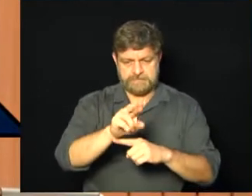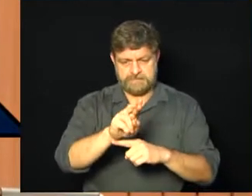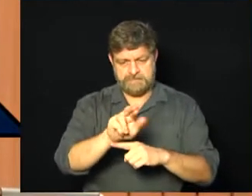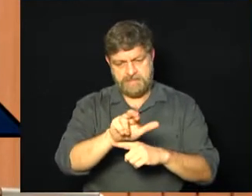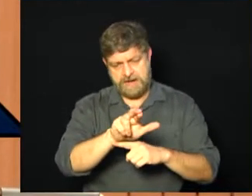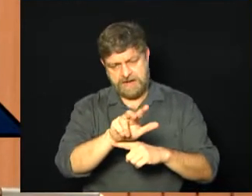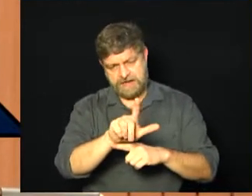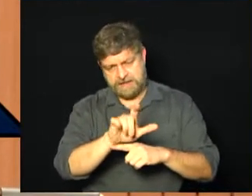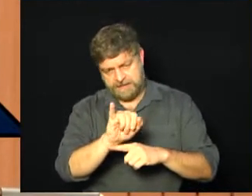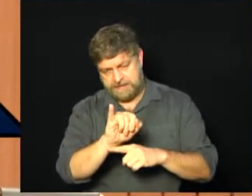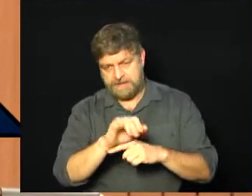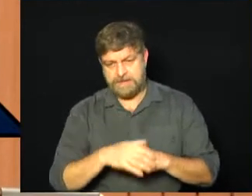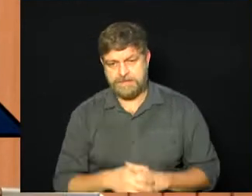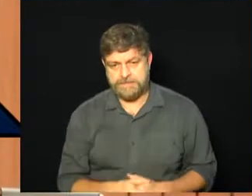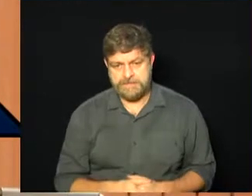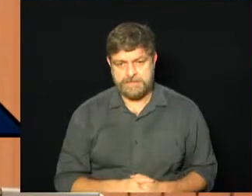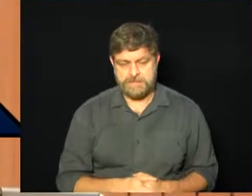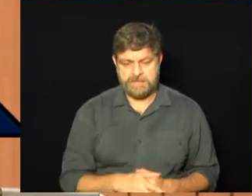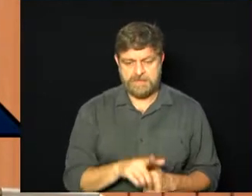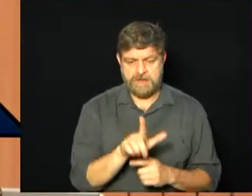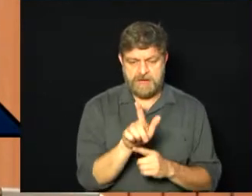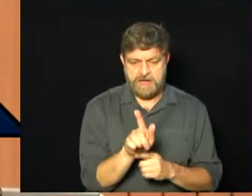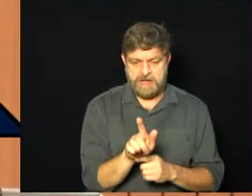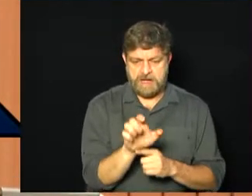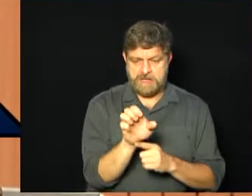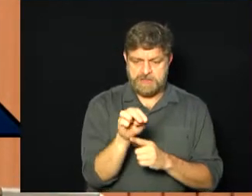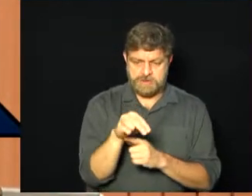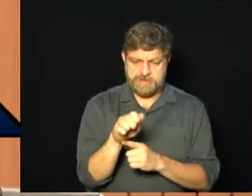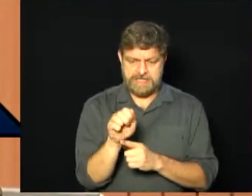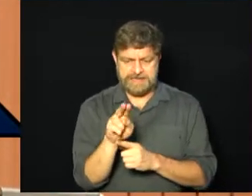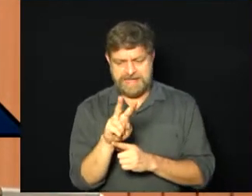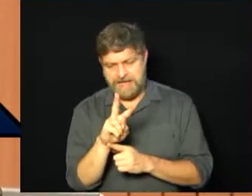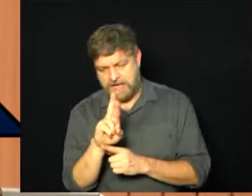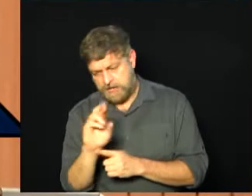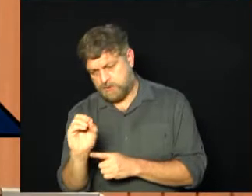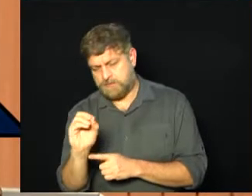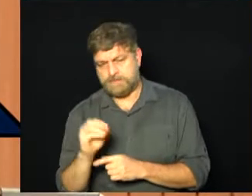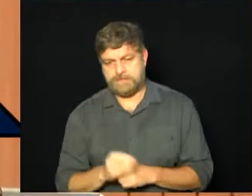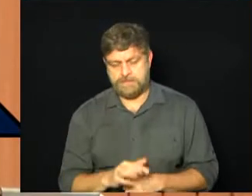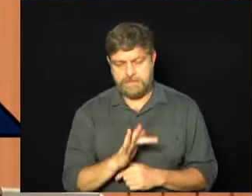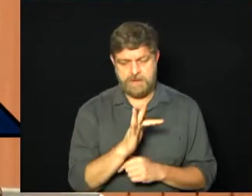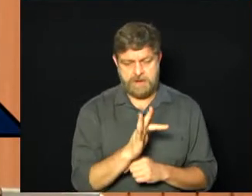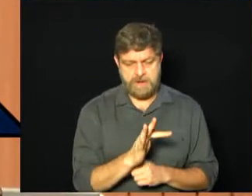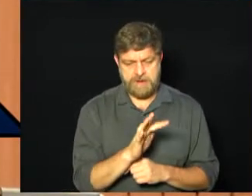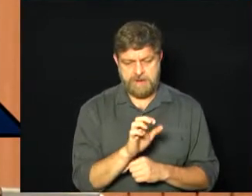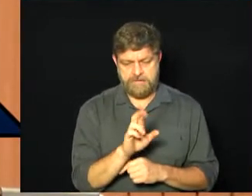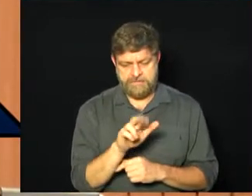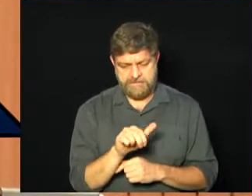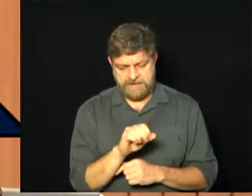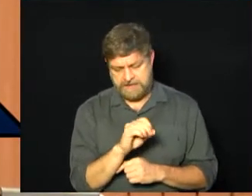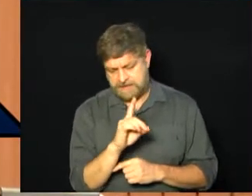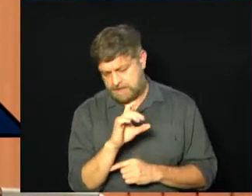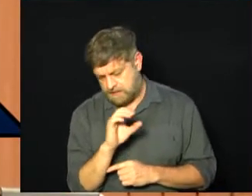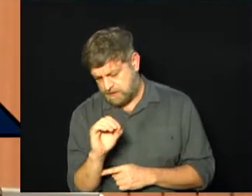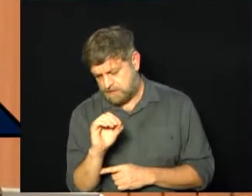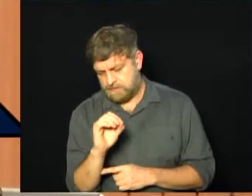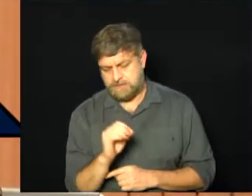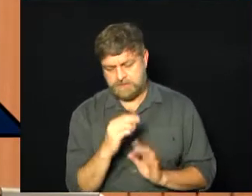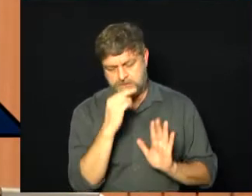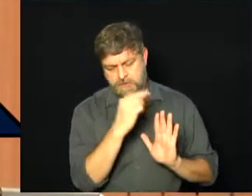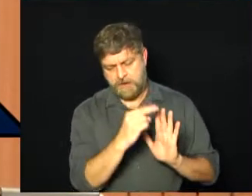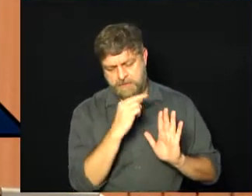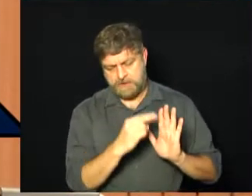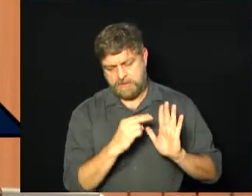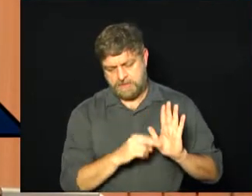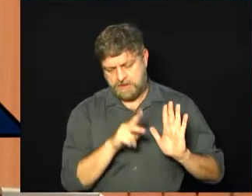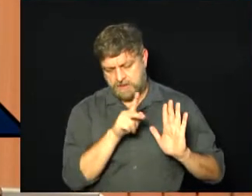Marcondes, Genaro Campóis Critori, Fernando de Pina Figueiredo,